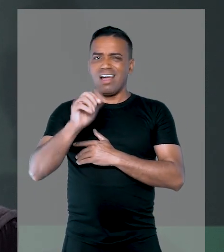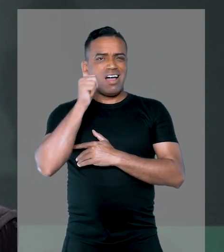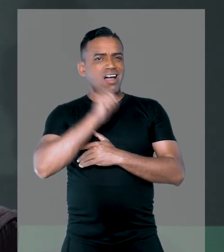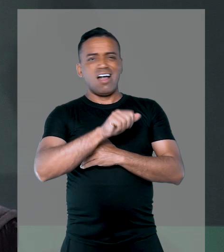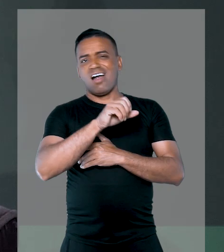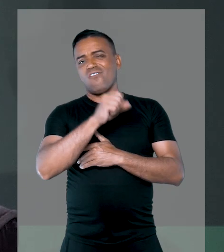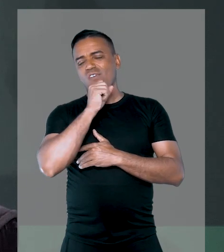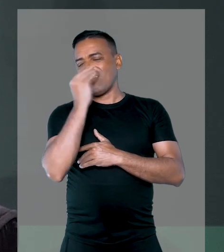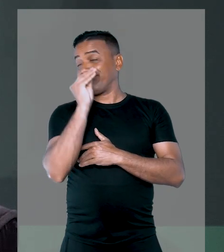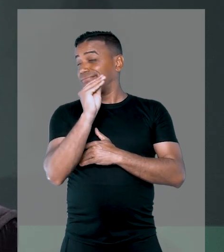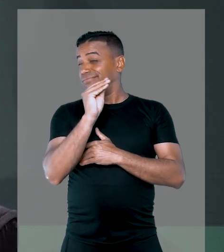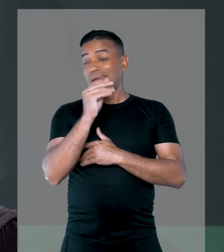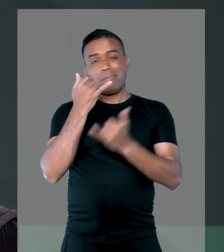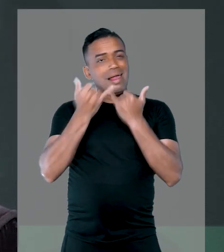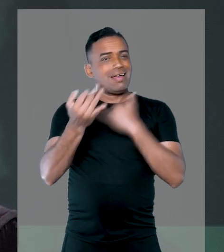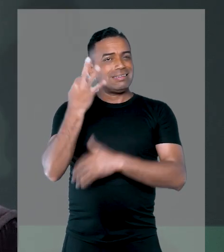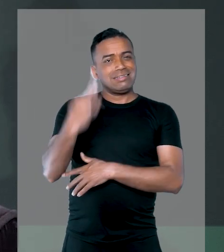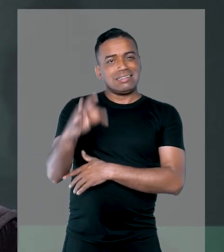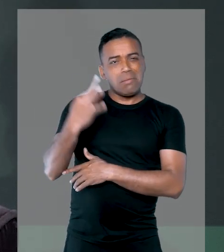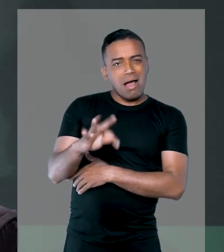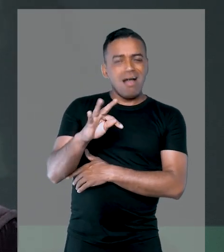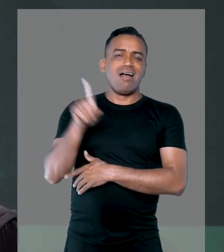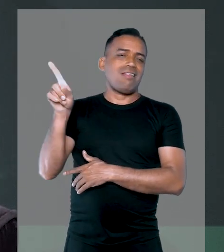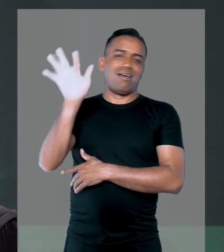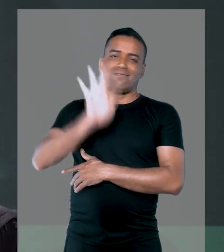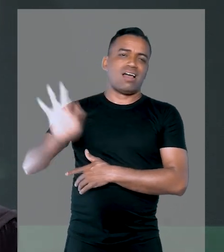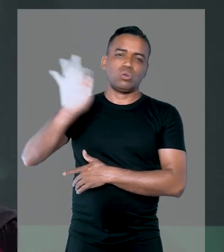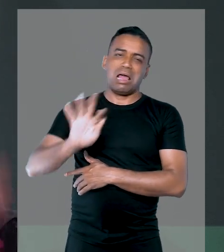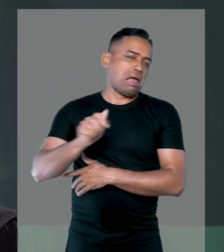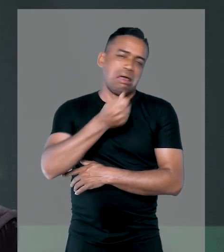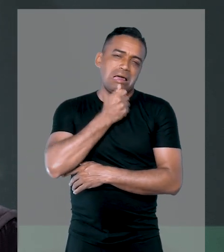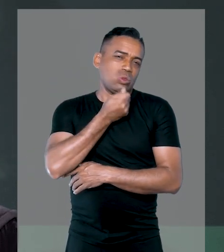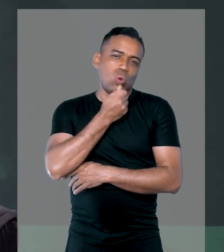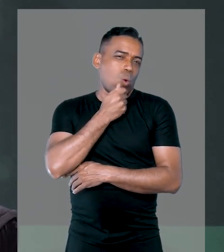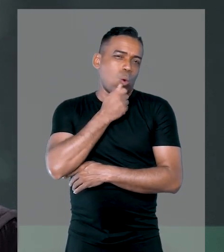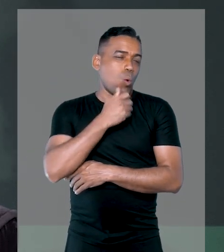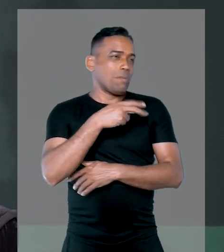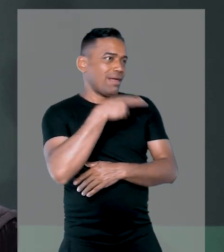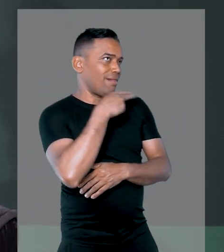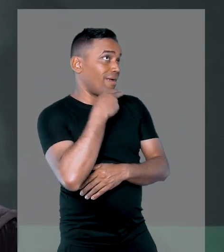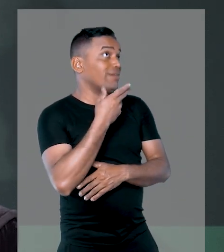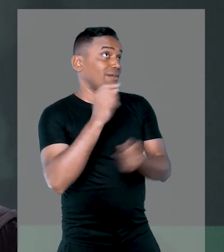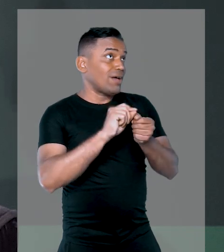sério, porque ela achou que seria uma coisa de trabalho, da faculdade, né? Assim, minha neta está fazendo um trabalho e eu